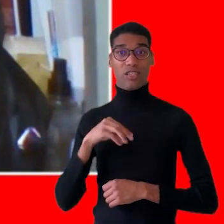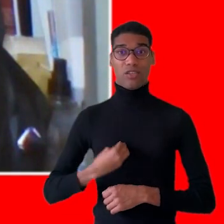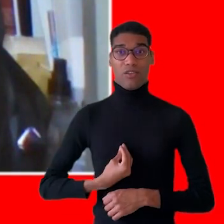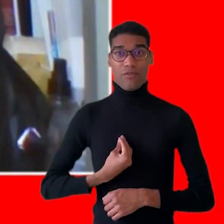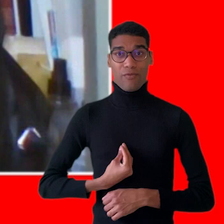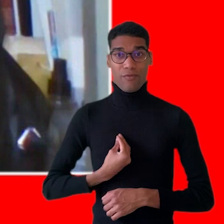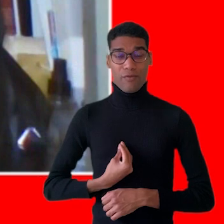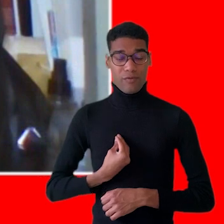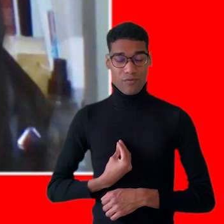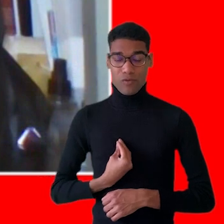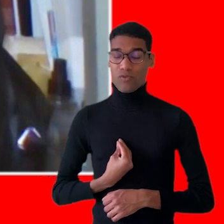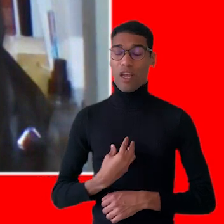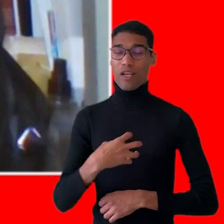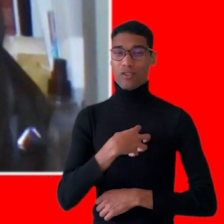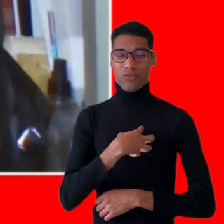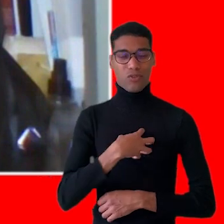forma